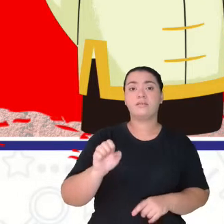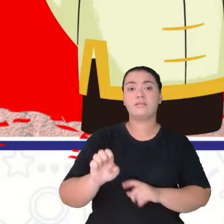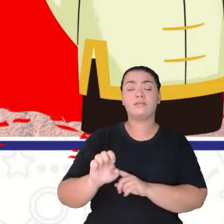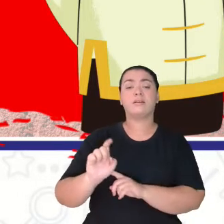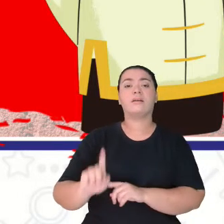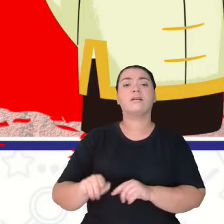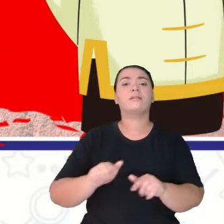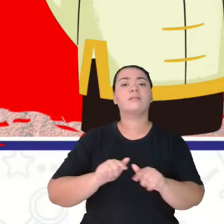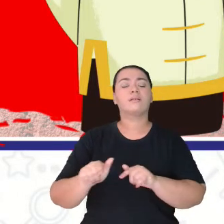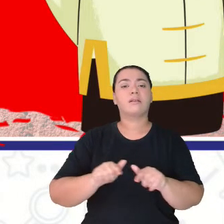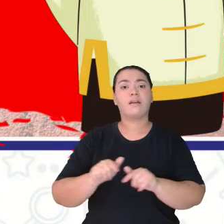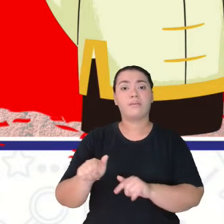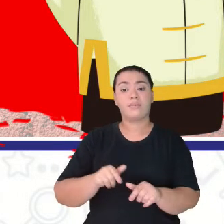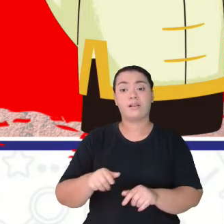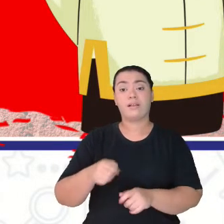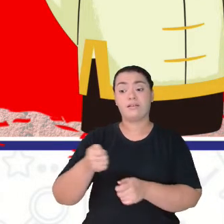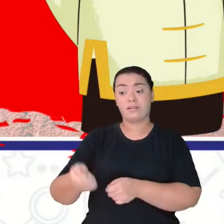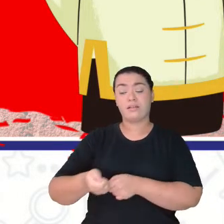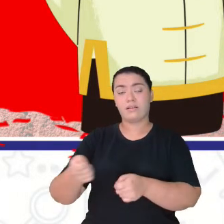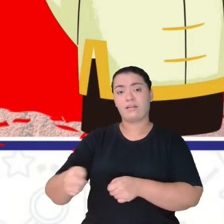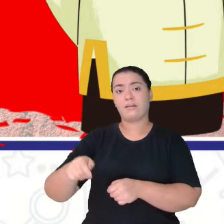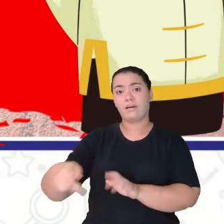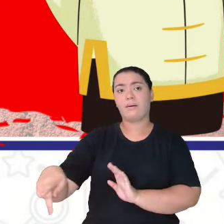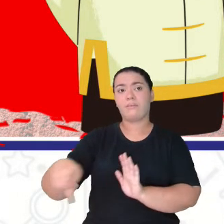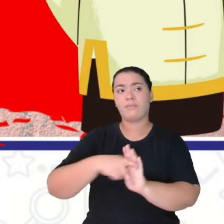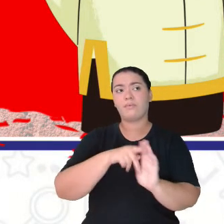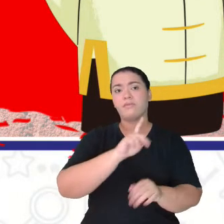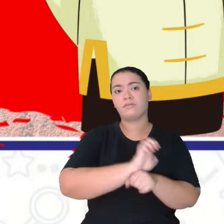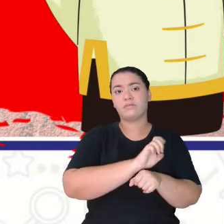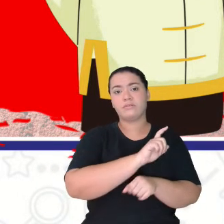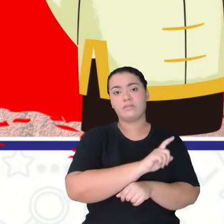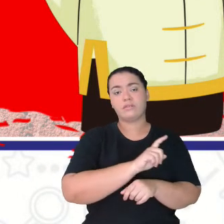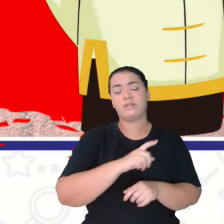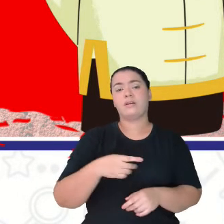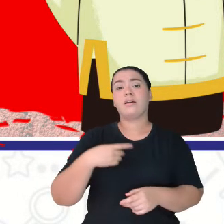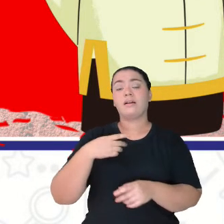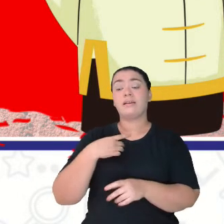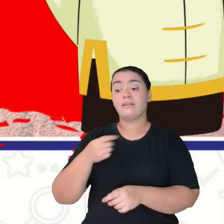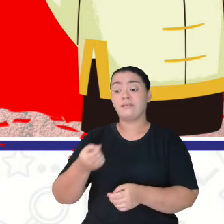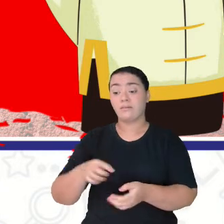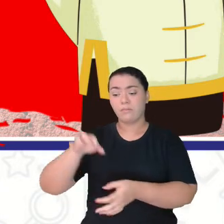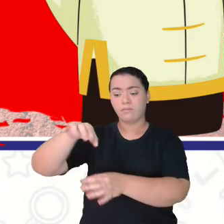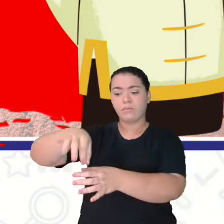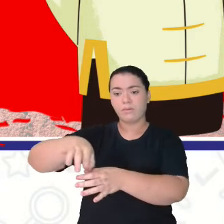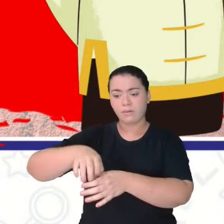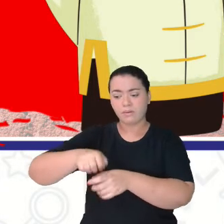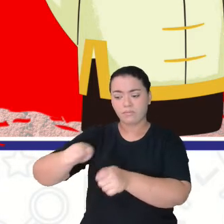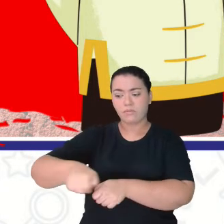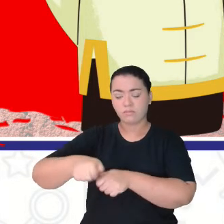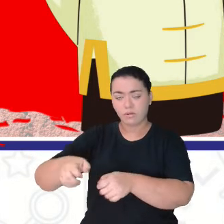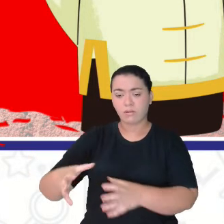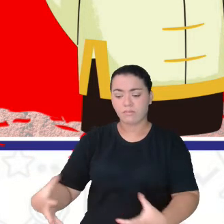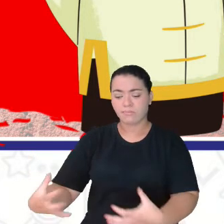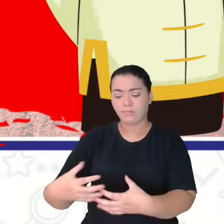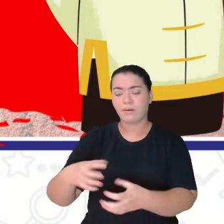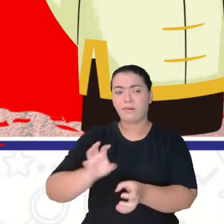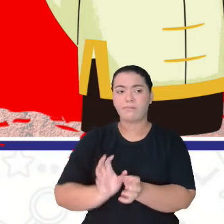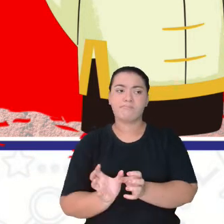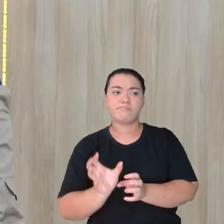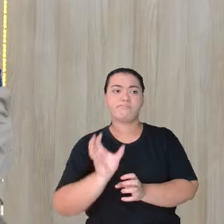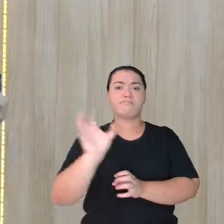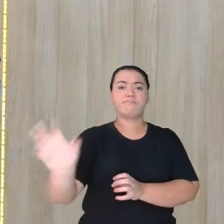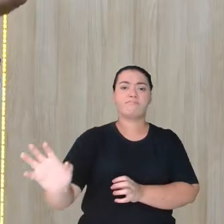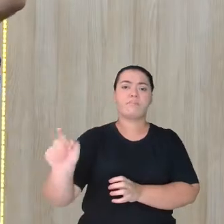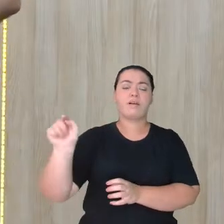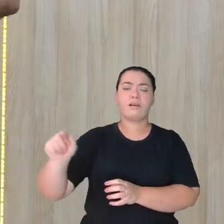dessas terras eram do Estado e eles eram obrigados a entregar parte do que produzia o governo ao nobre. Então, vamos imaginar